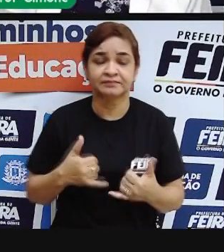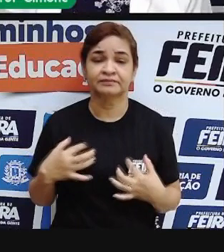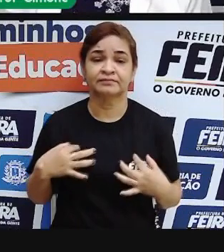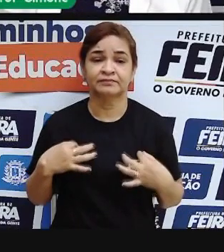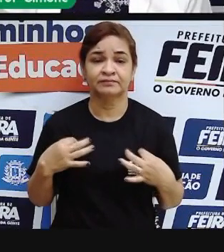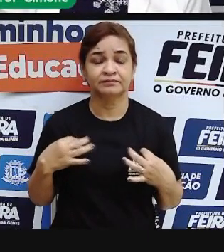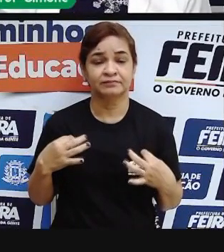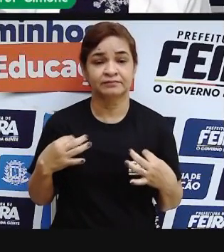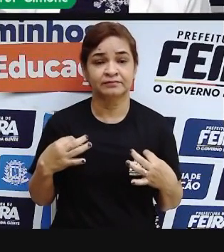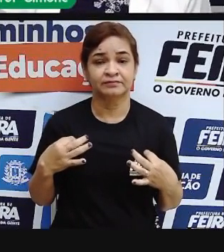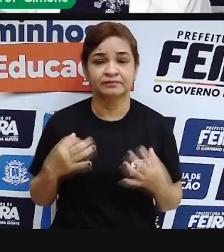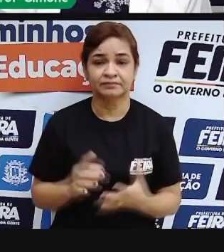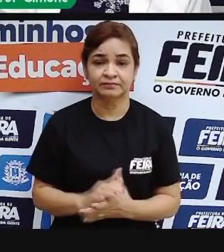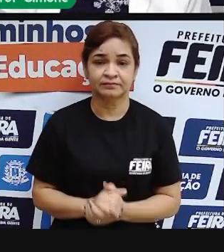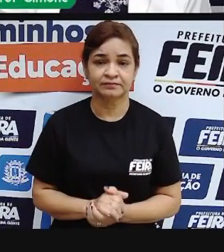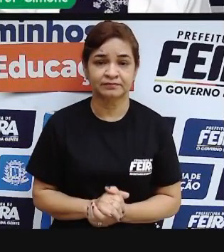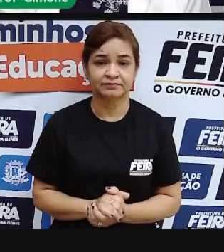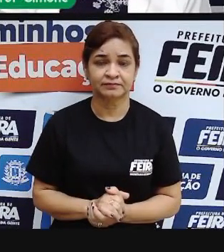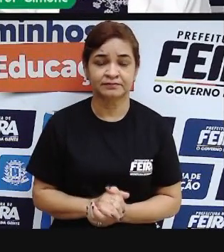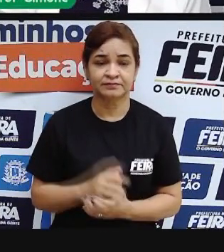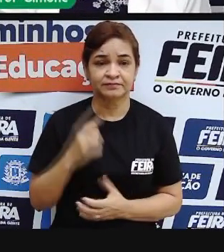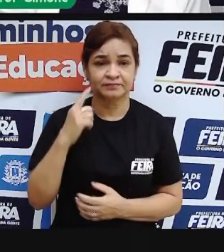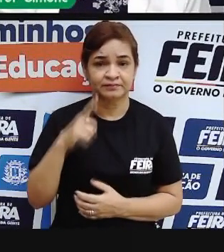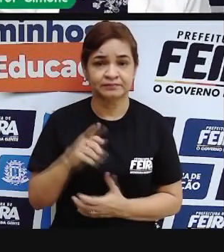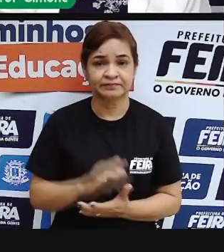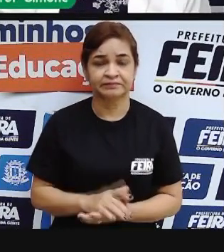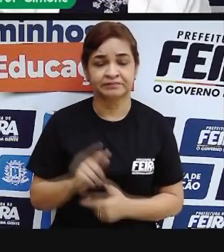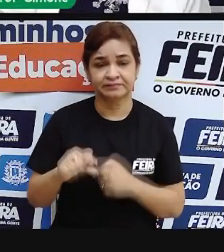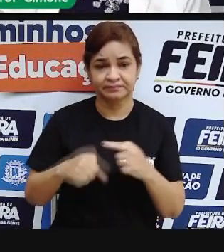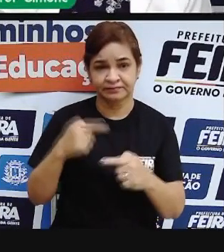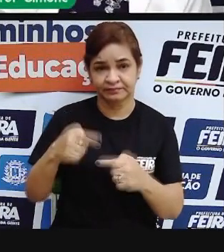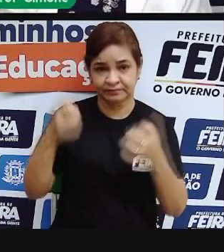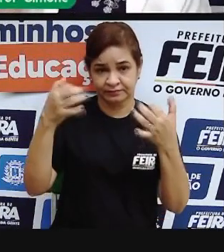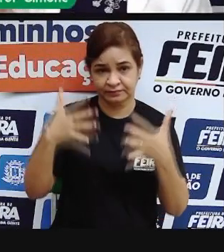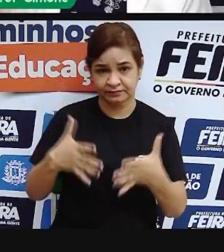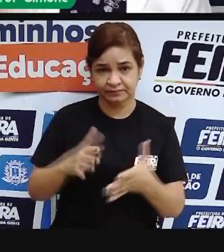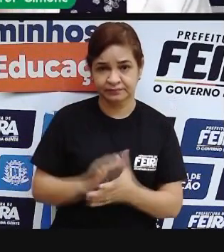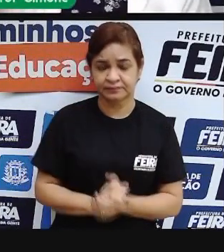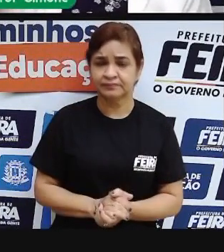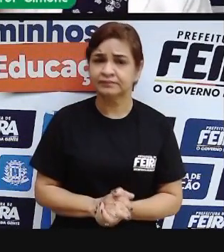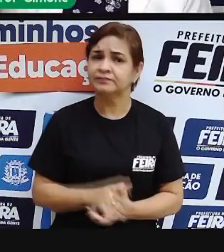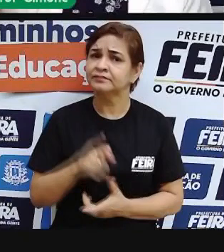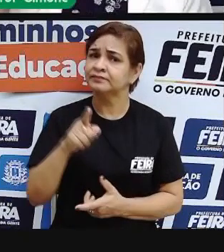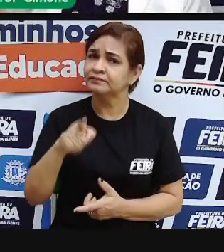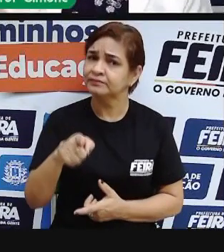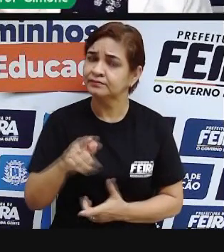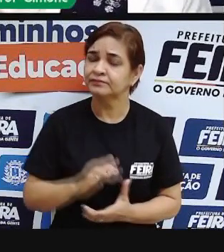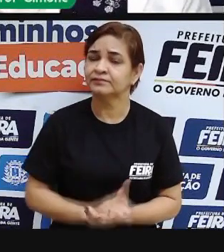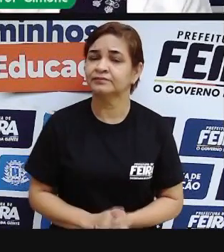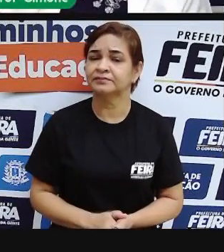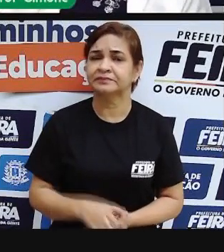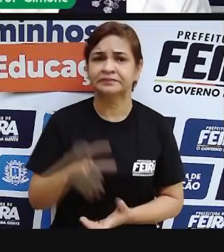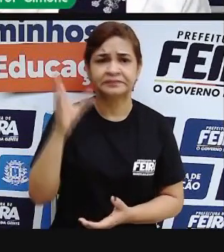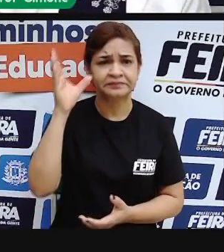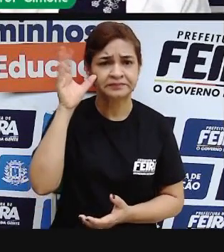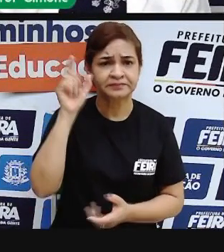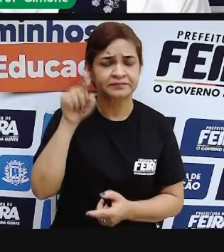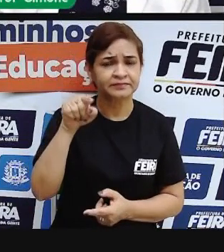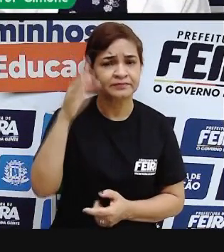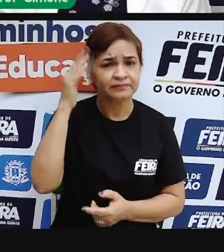roupas típicas. A gente vai falar de algumas delas aqui. E uma curiosidade, você